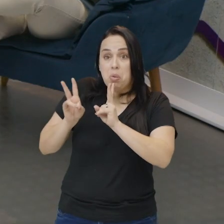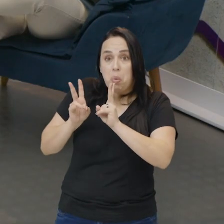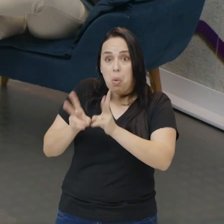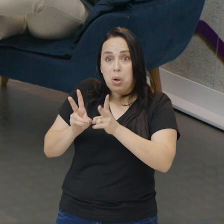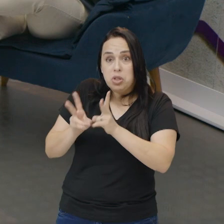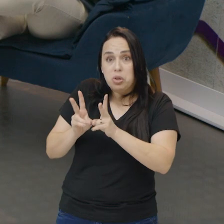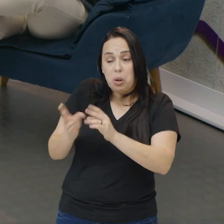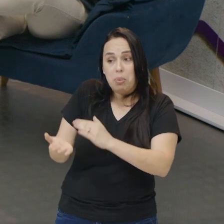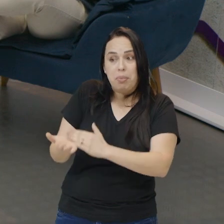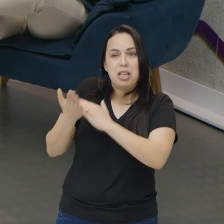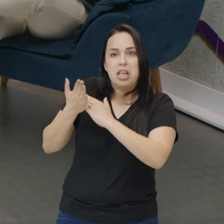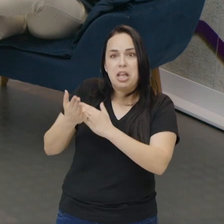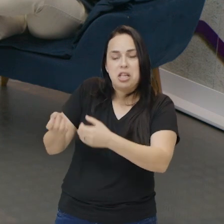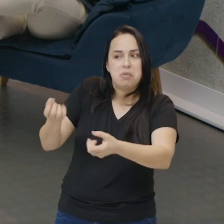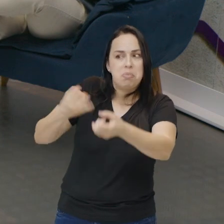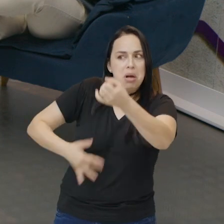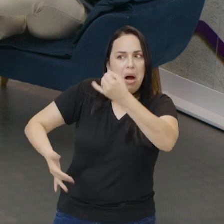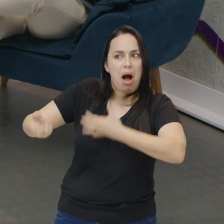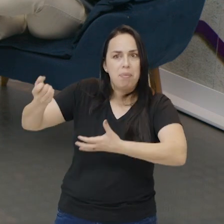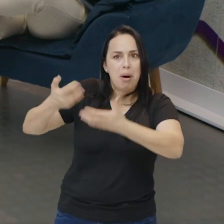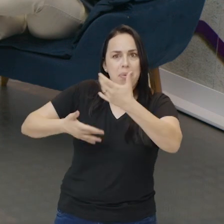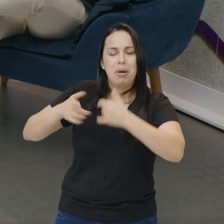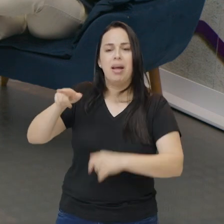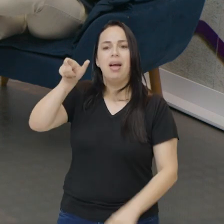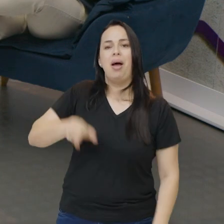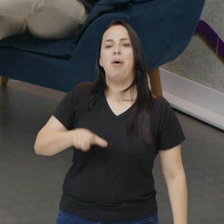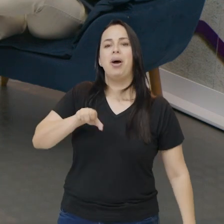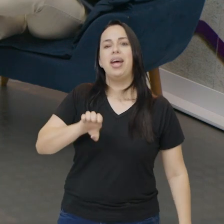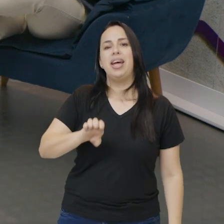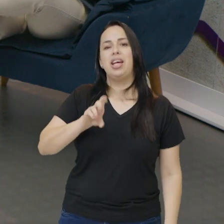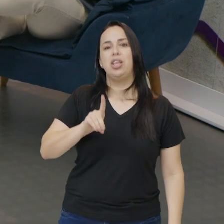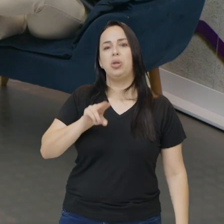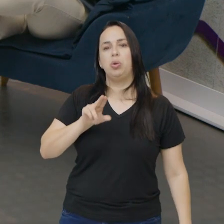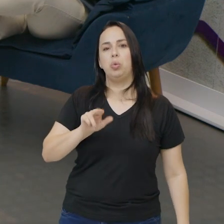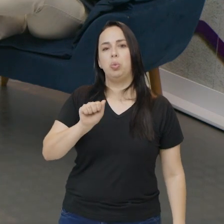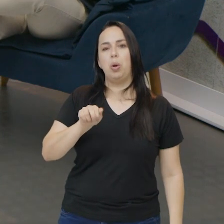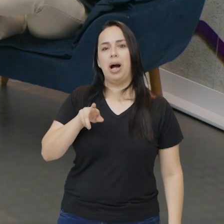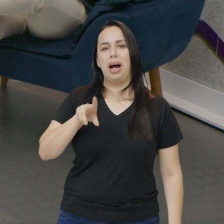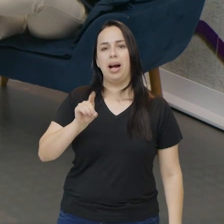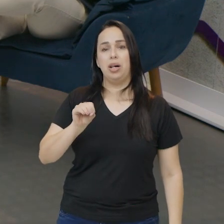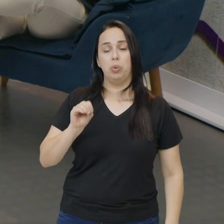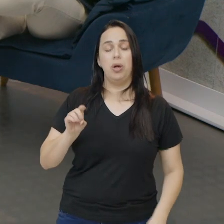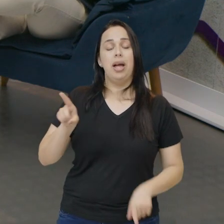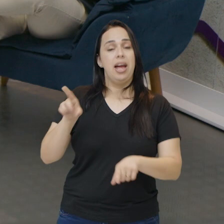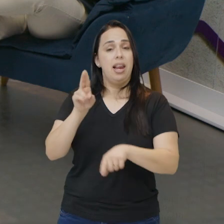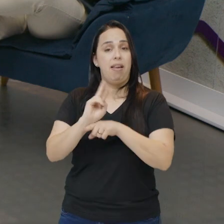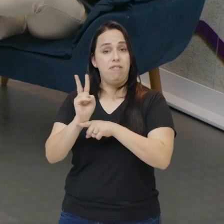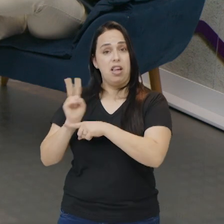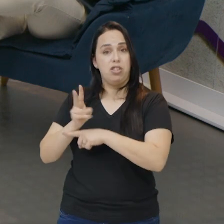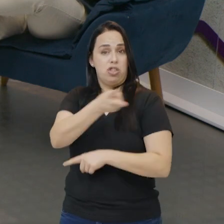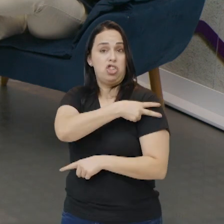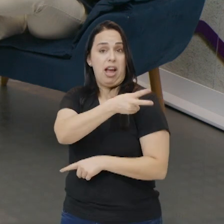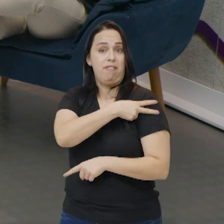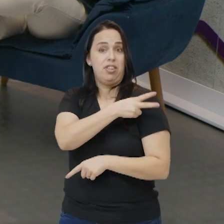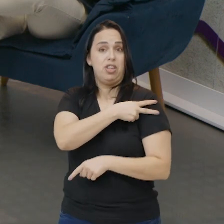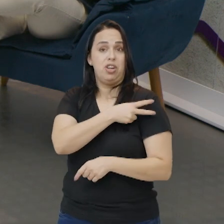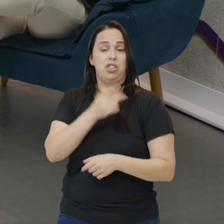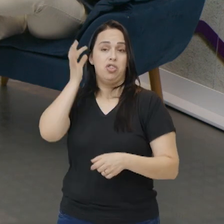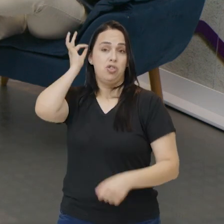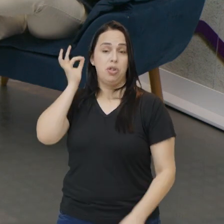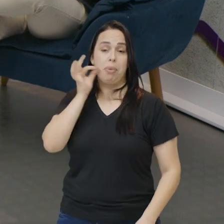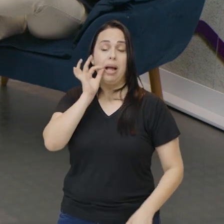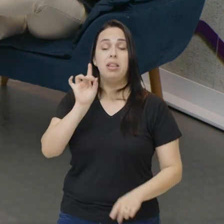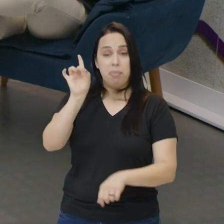quem continua nos ajudando a entender melhor essa realidade é o Eduardo Gomes Jordão, supervisor de telemarketing